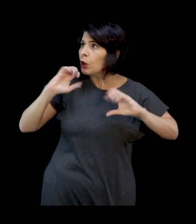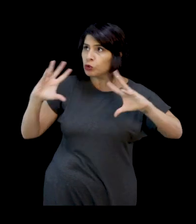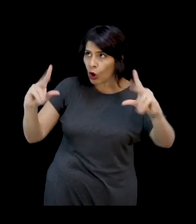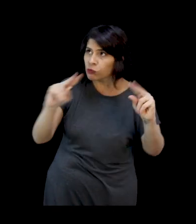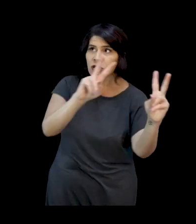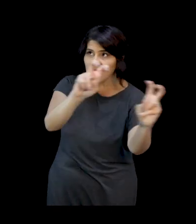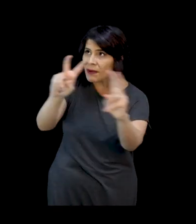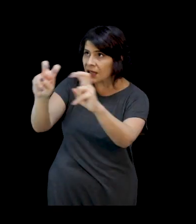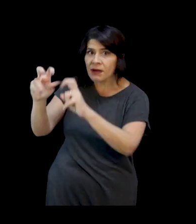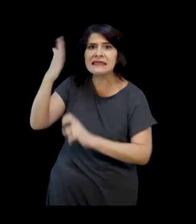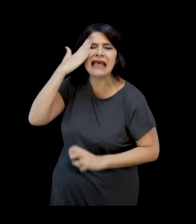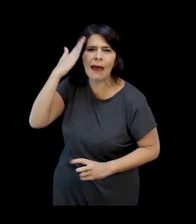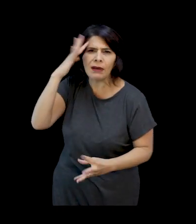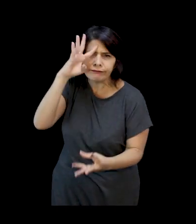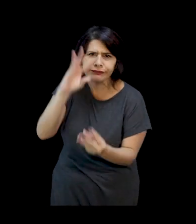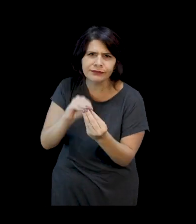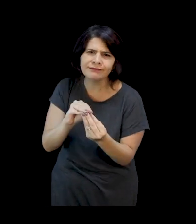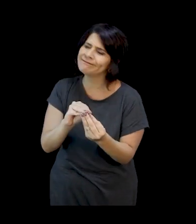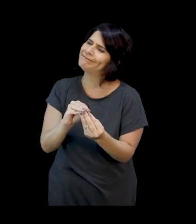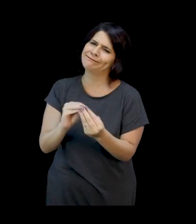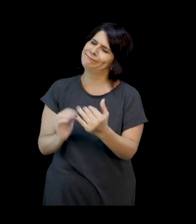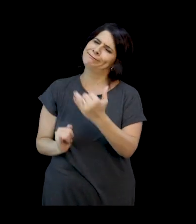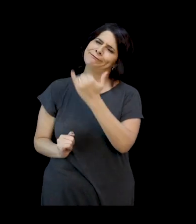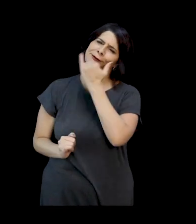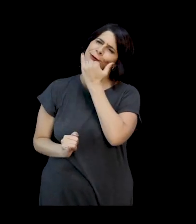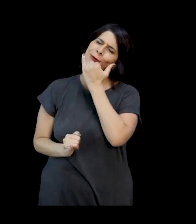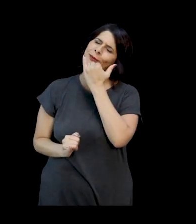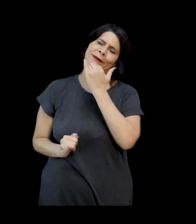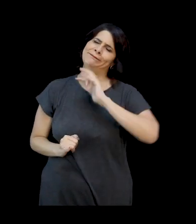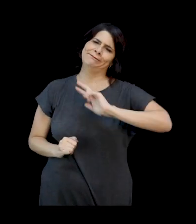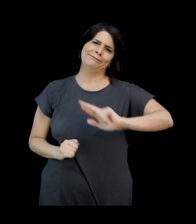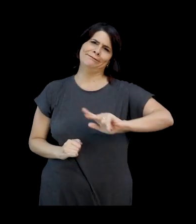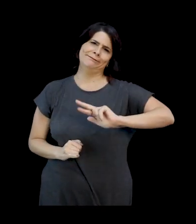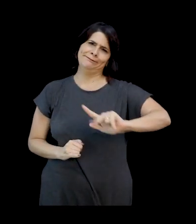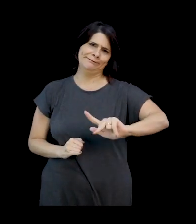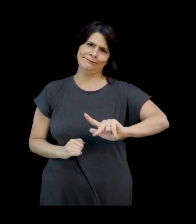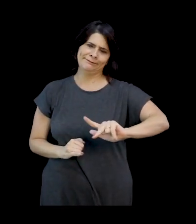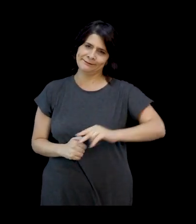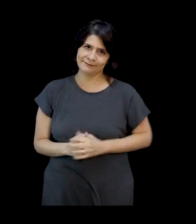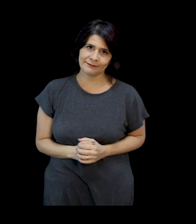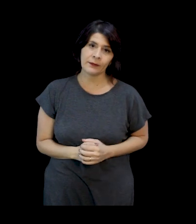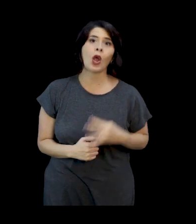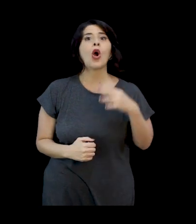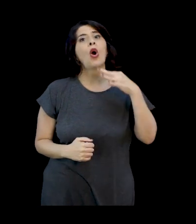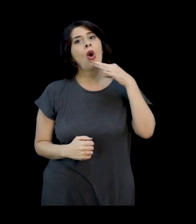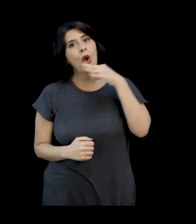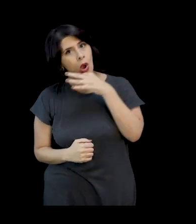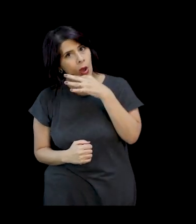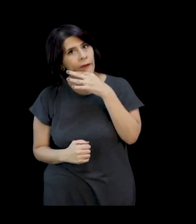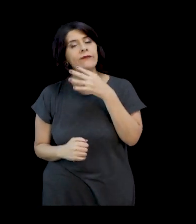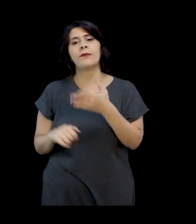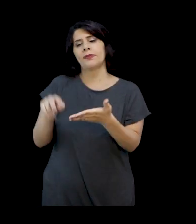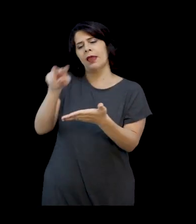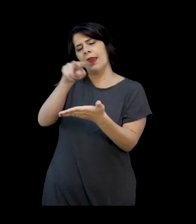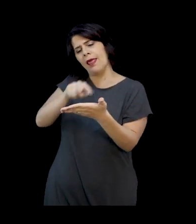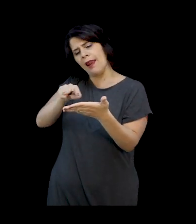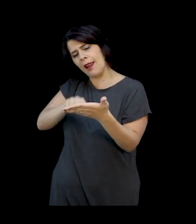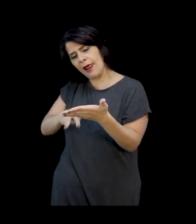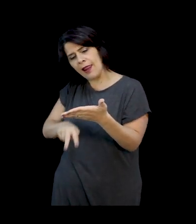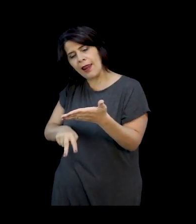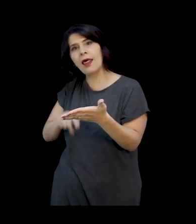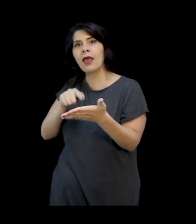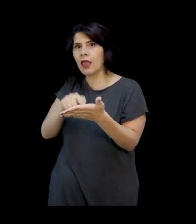ar, e a gente sabe que não é exatamente assim, não é? É claro que há uma vantagem na leitura do